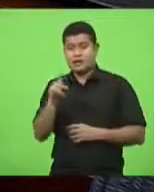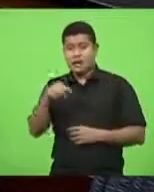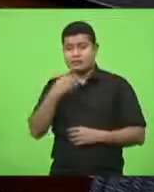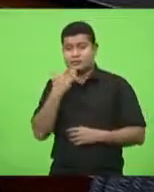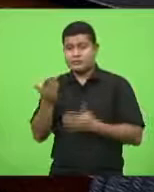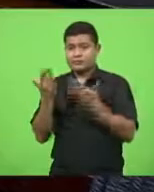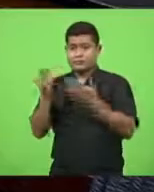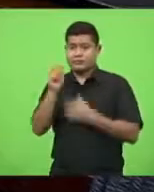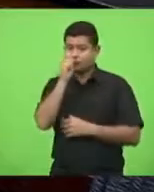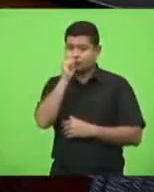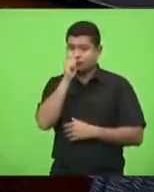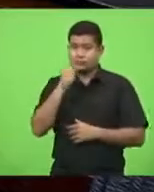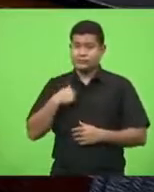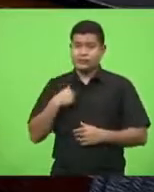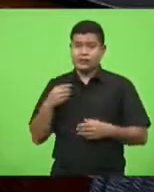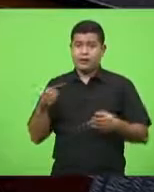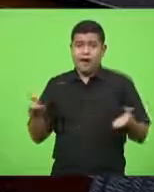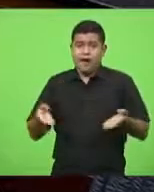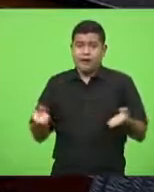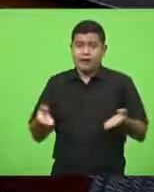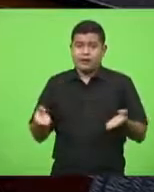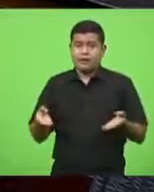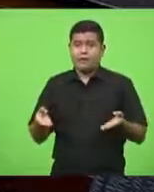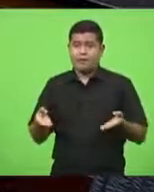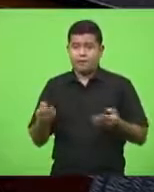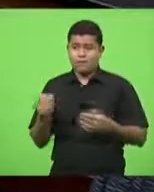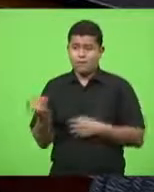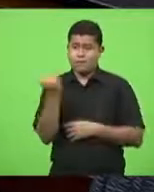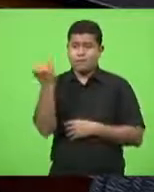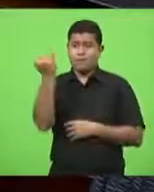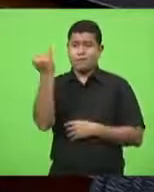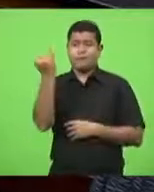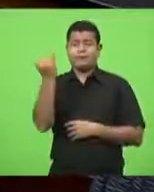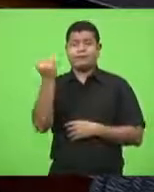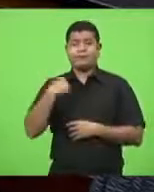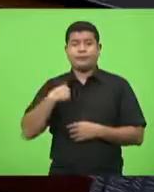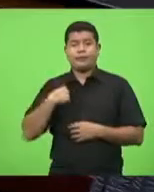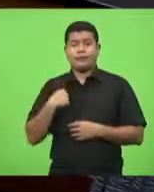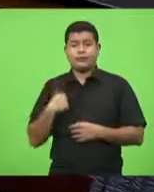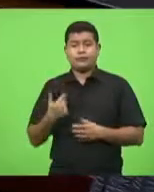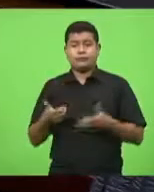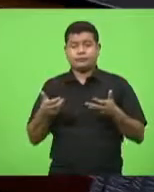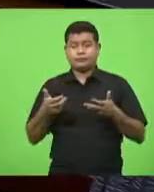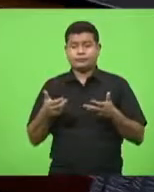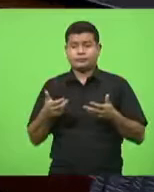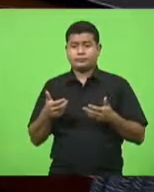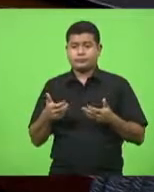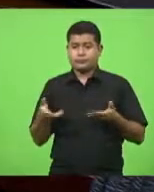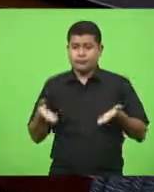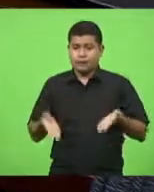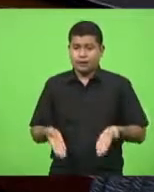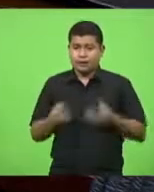João, nós estamos num momento importante e eu vejo que esse gesto que a Assembleia